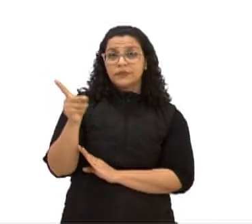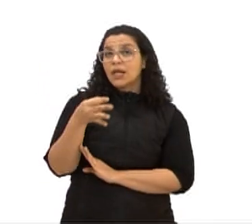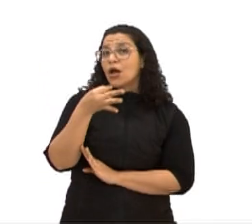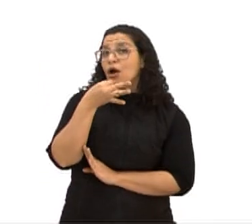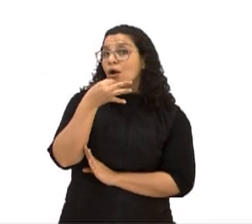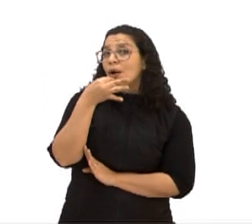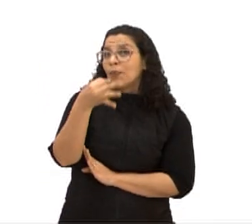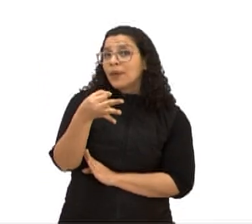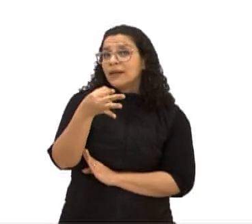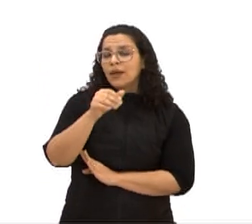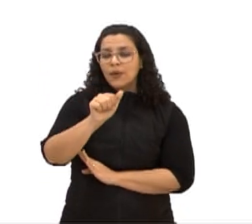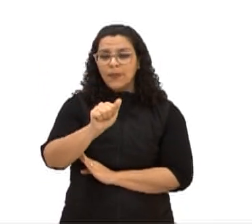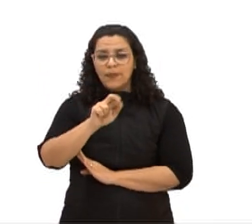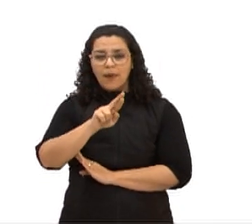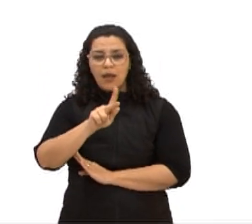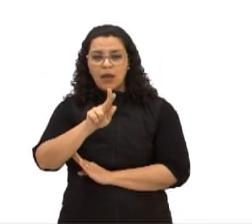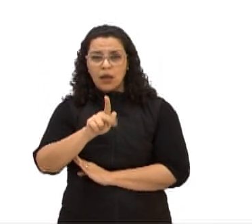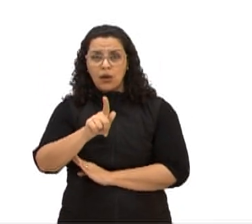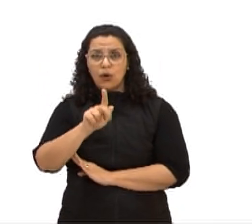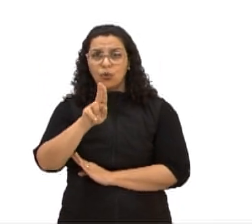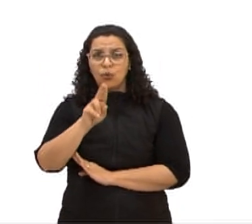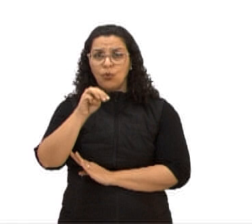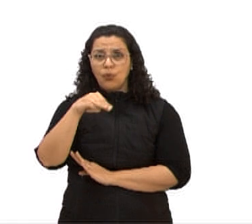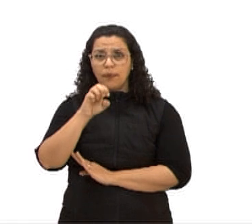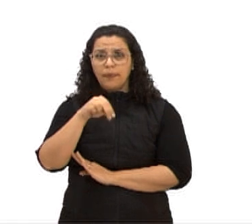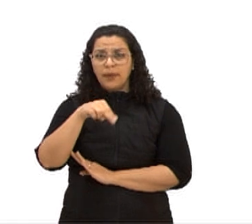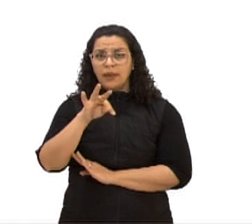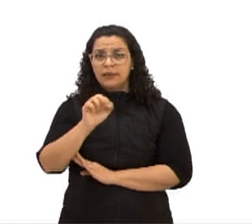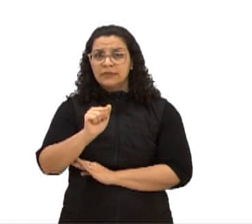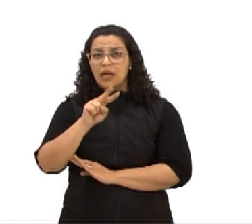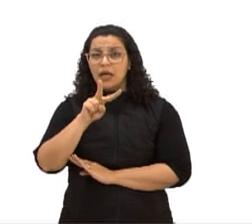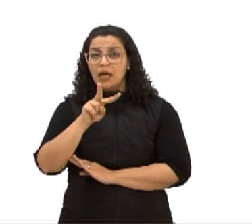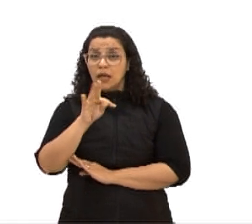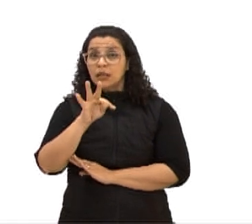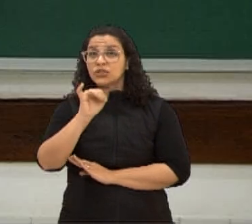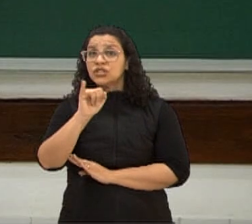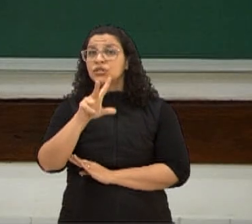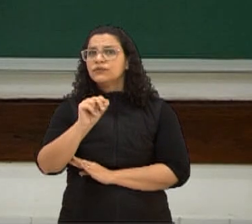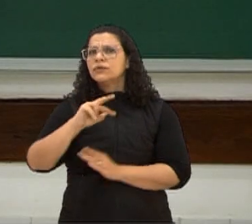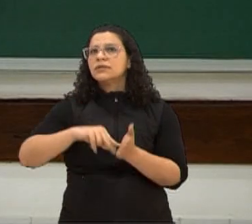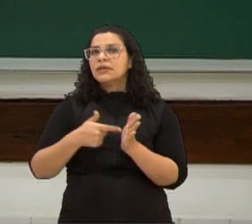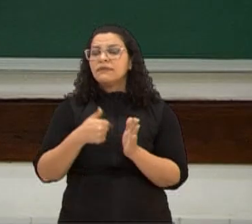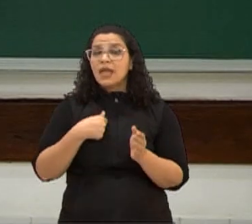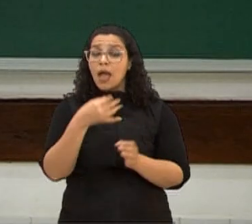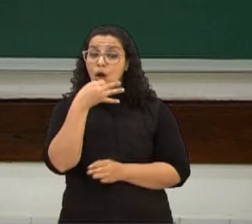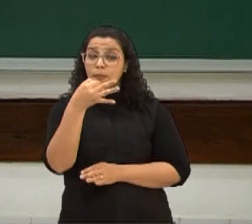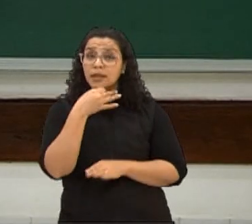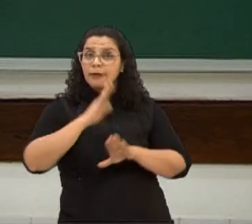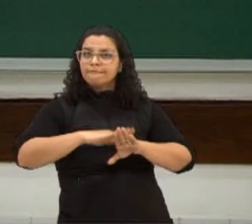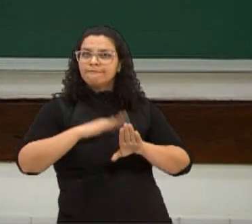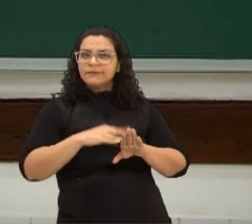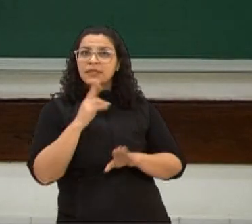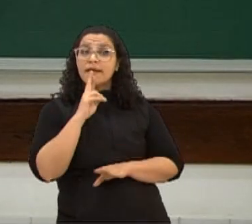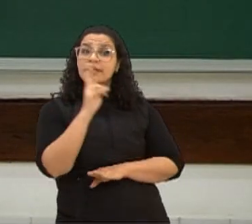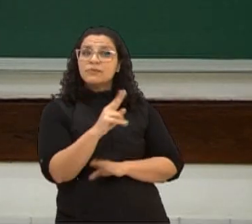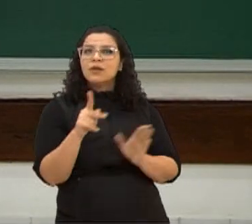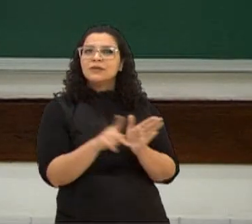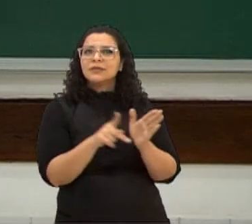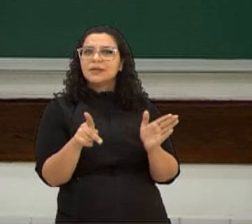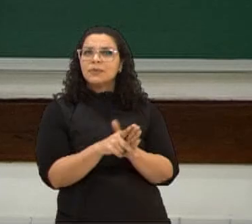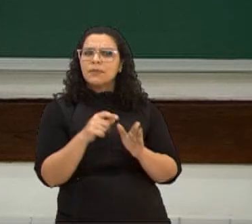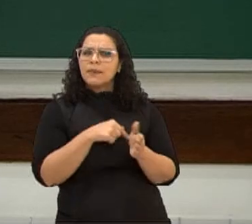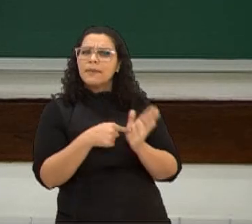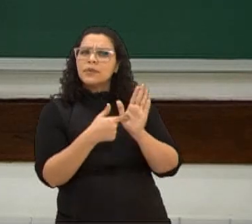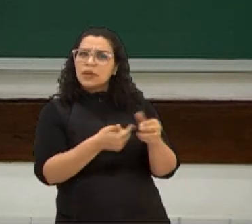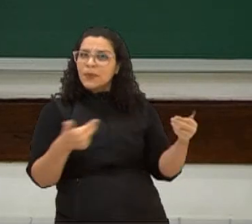mais argumentativo, certo? Lembra quando nós trabalhamos carta do leitor, que a gente falou que era a resposta para